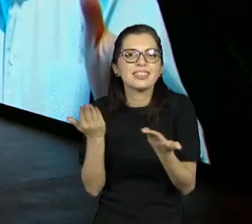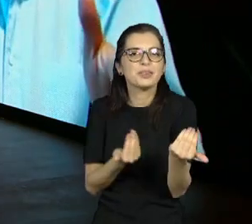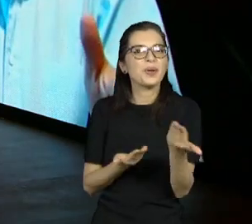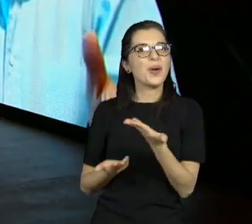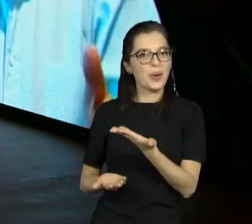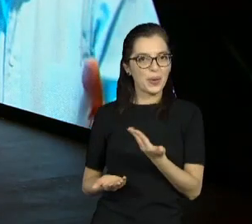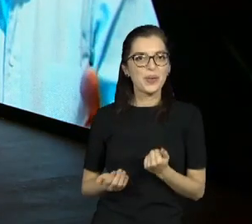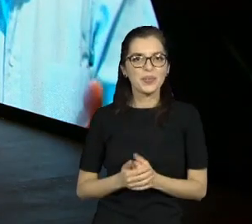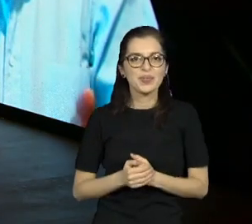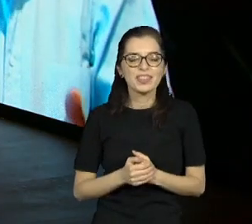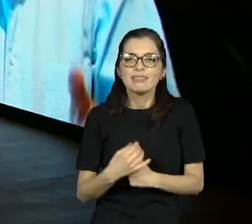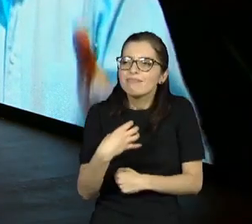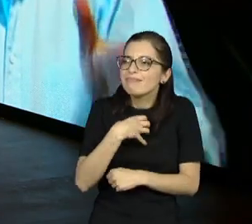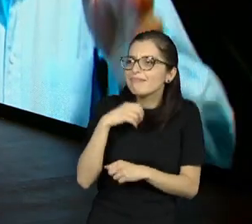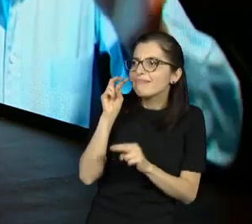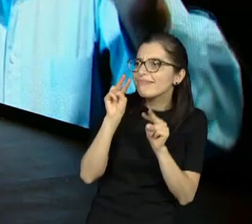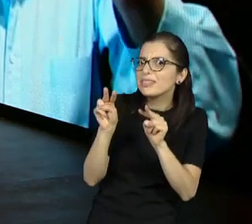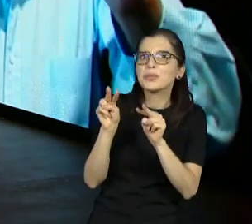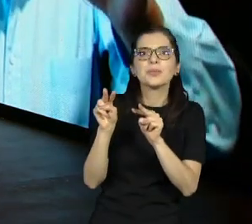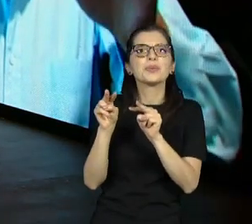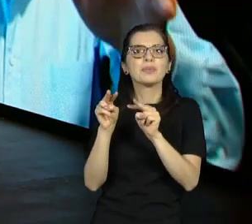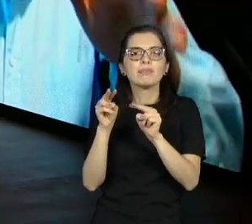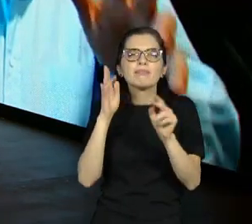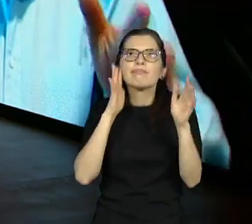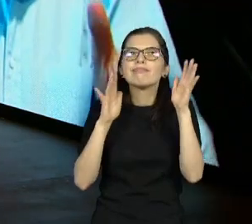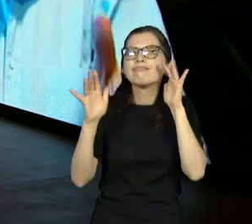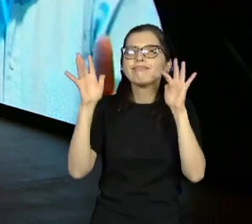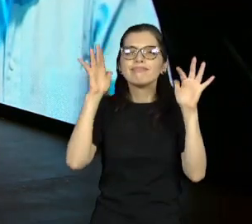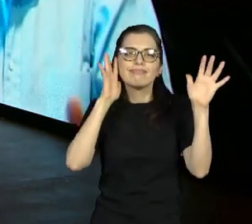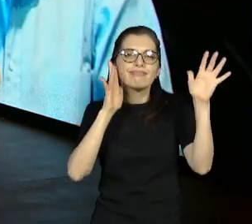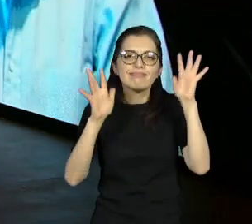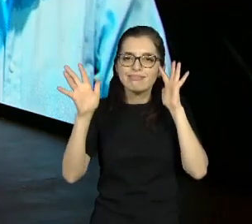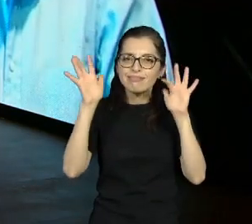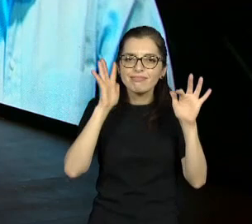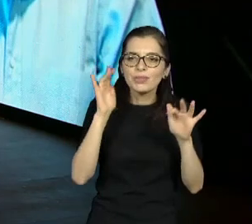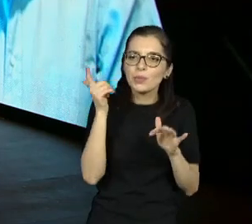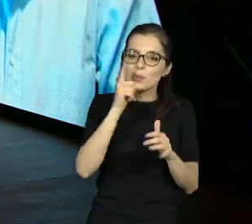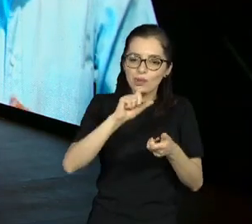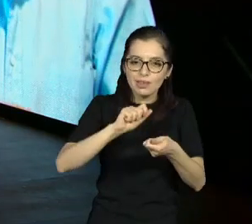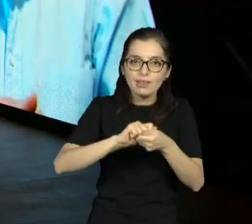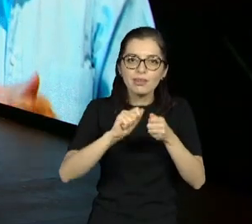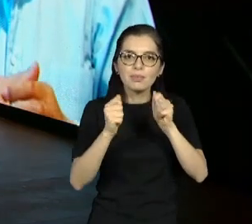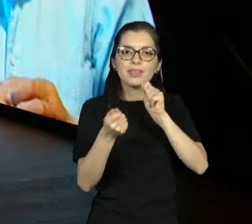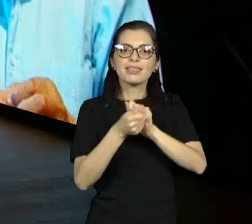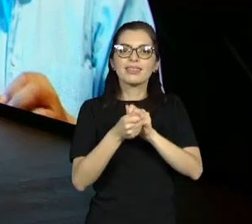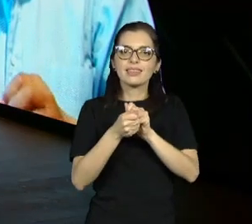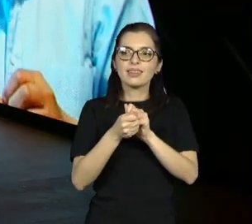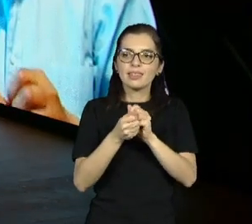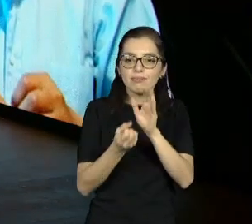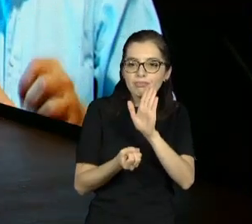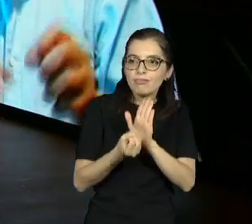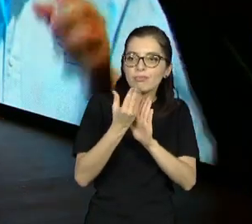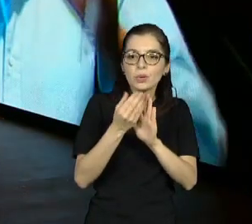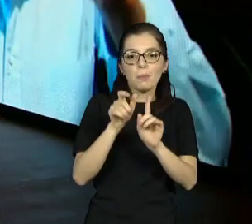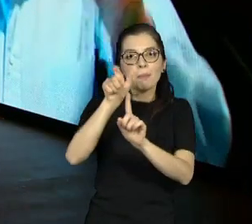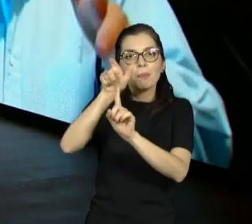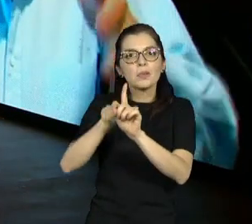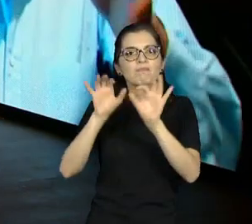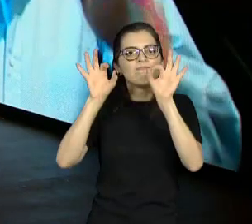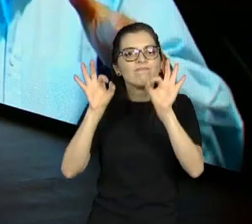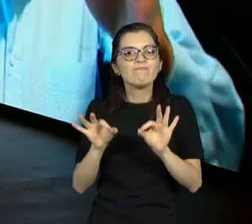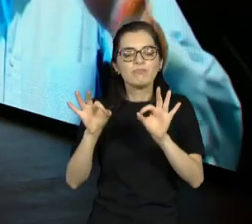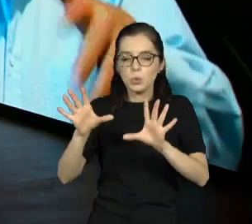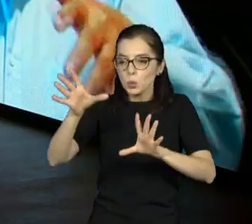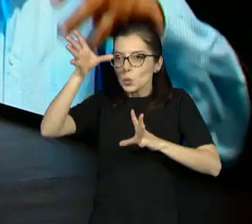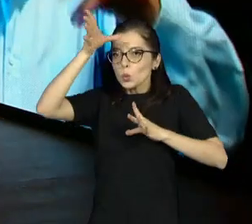umas coisas flutuando para ele dar forma dos personagens, porque eles viraram